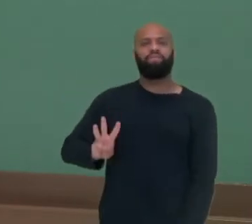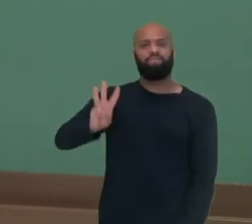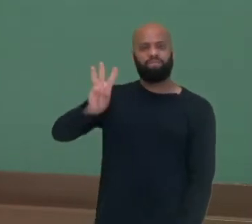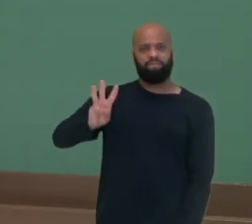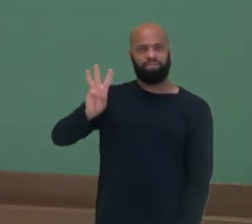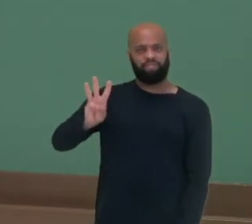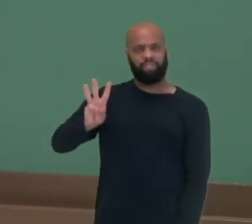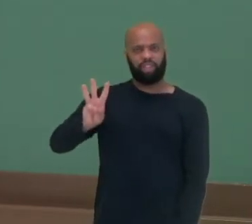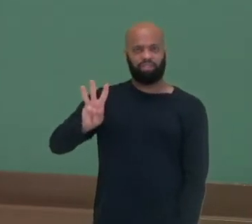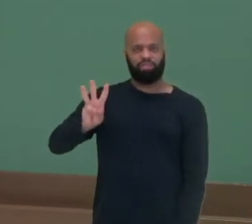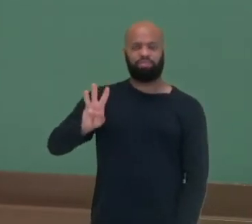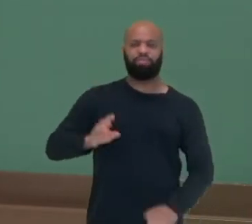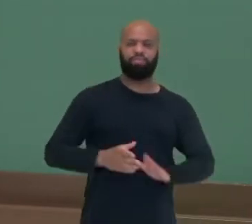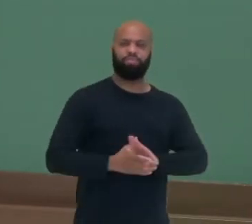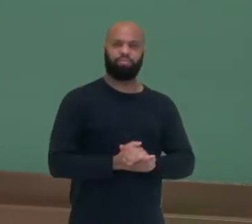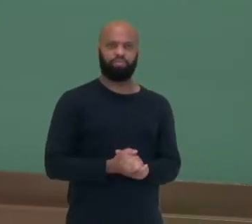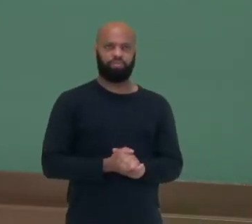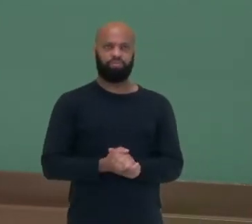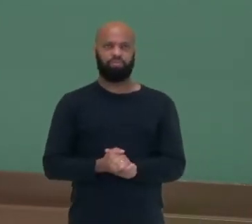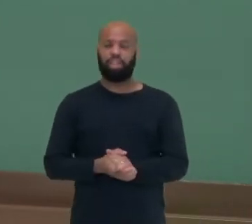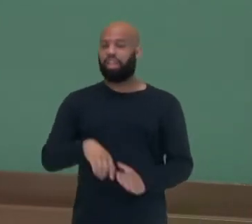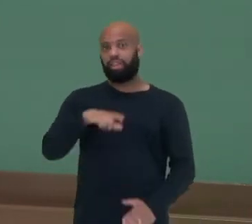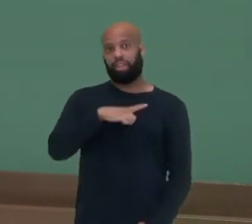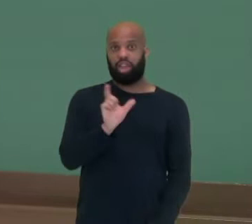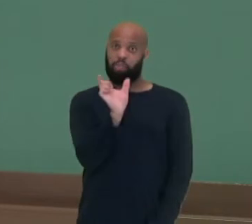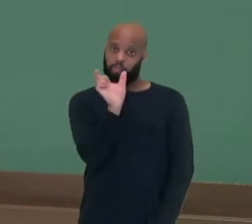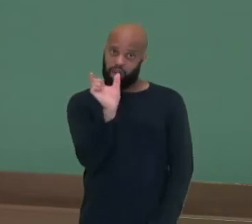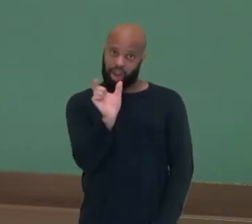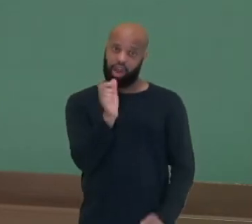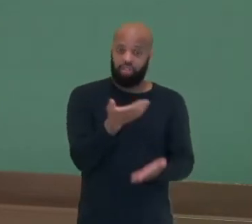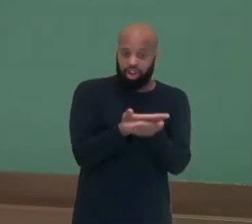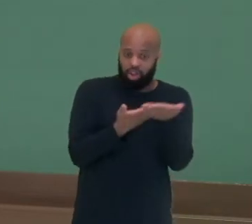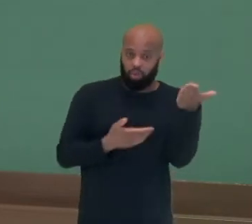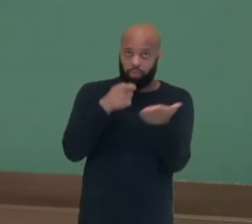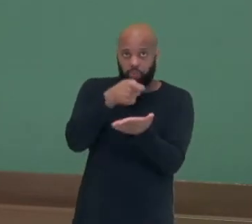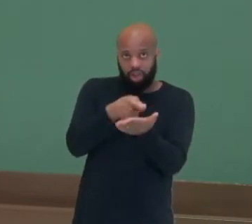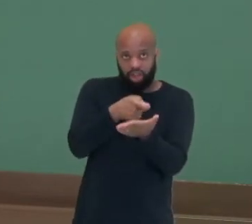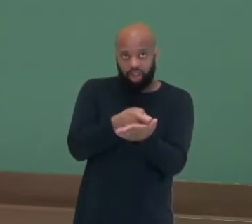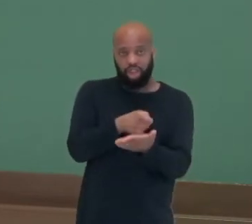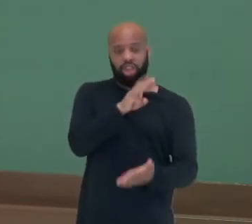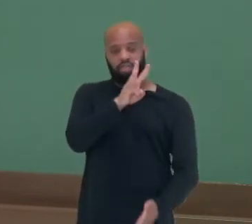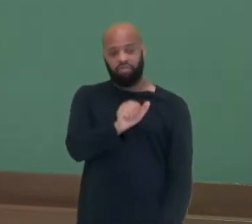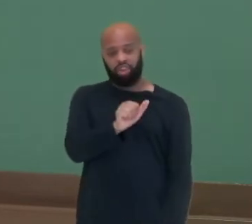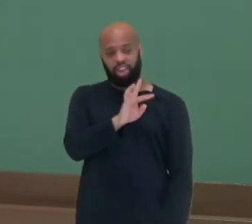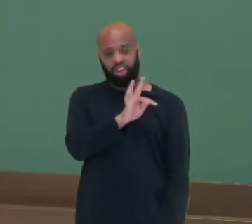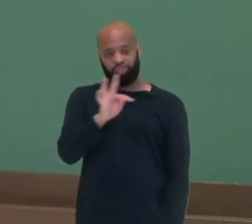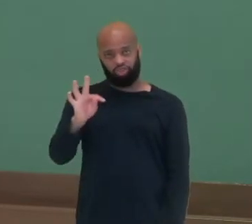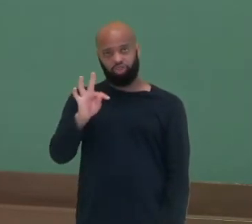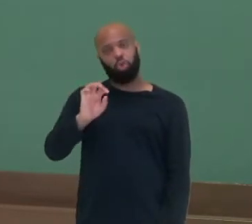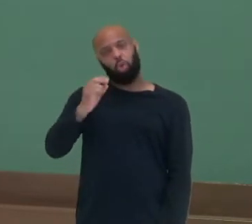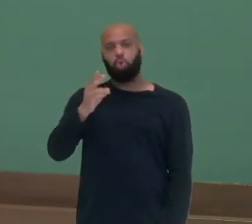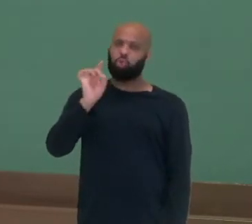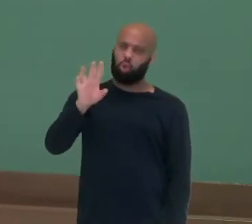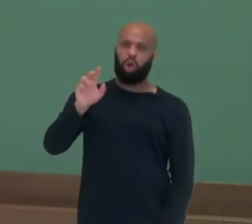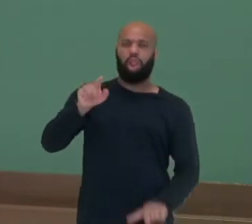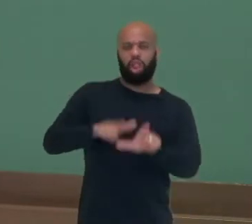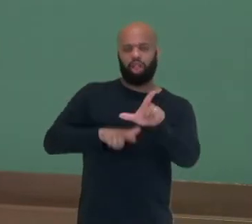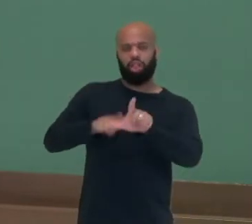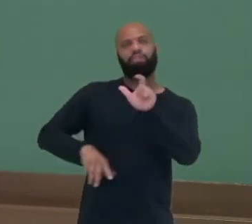escrita ou a letra, a primeira letra W, que significa a potência desse